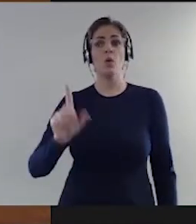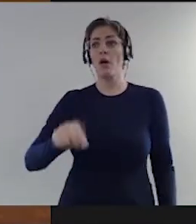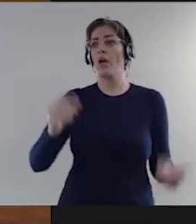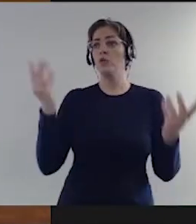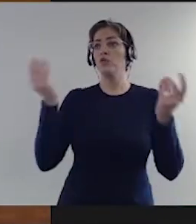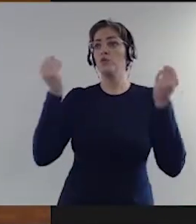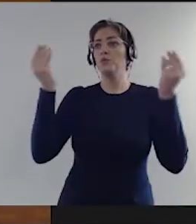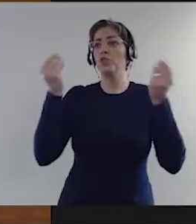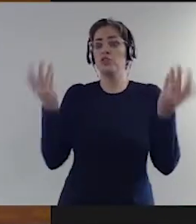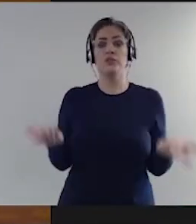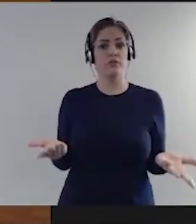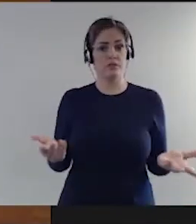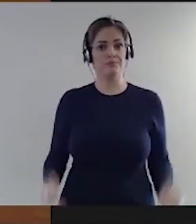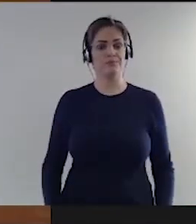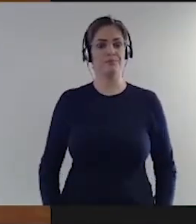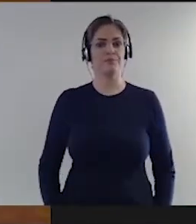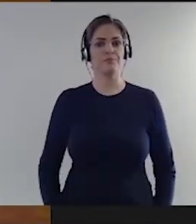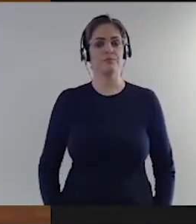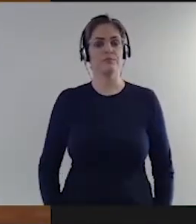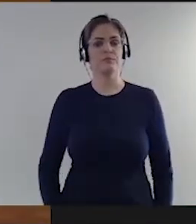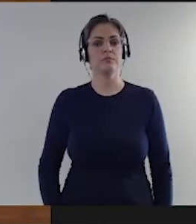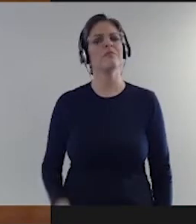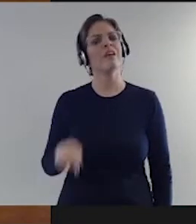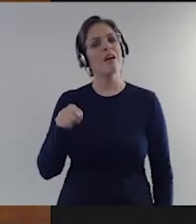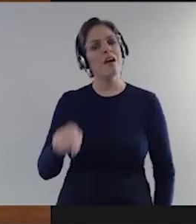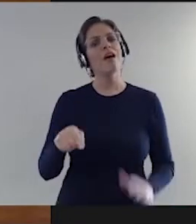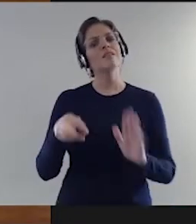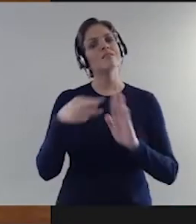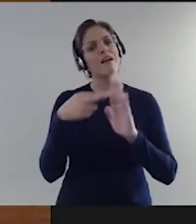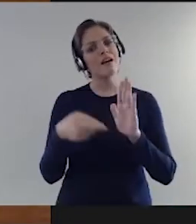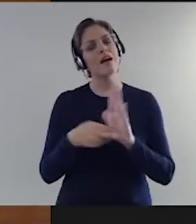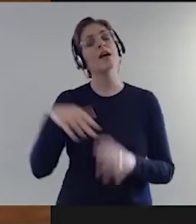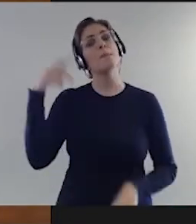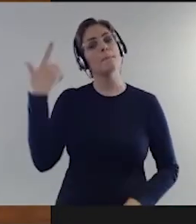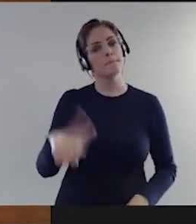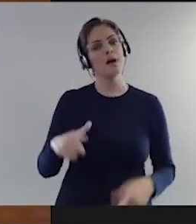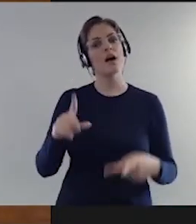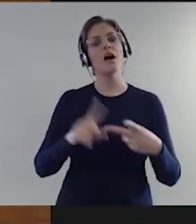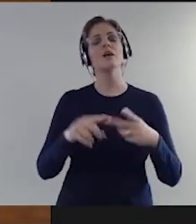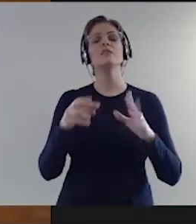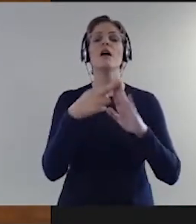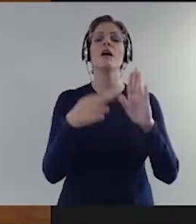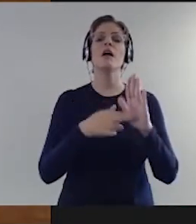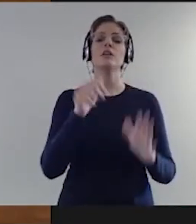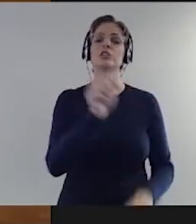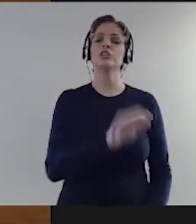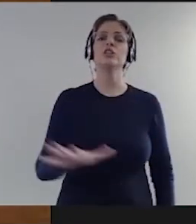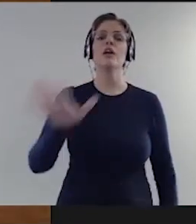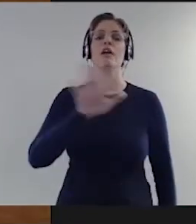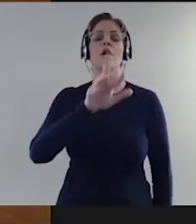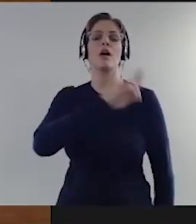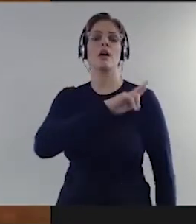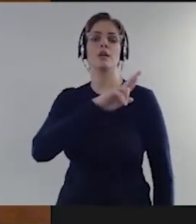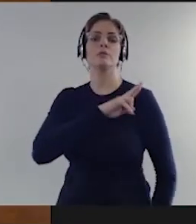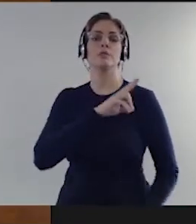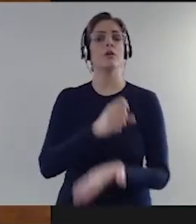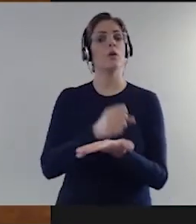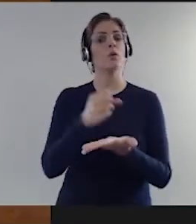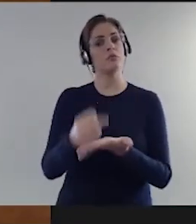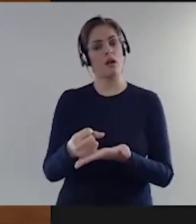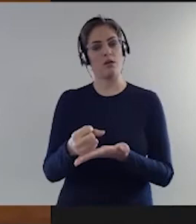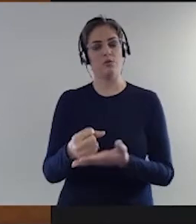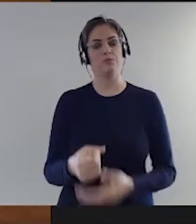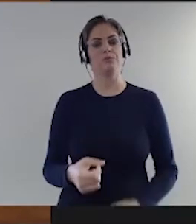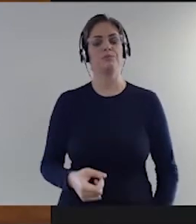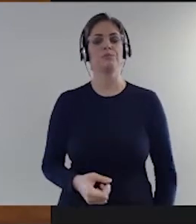subjetiva. Este critério se soma com o critério geral da responsabilidade contratual,